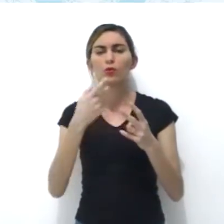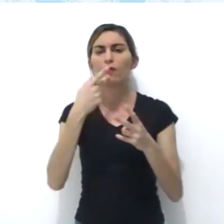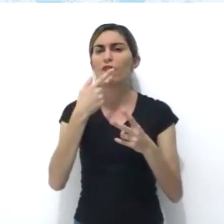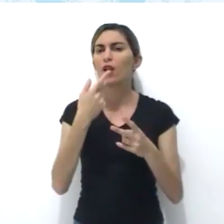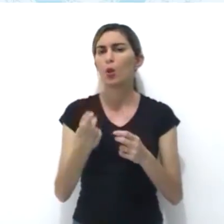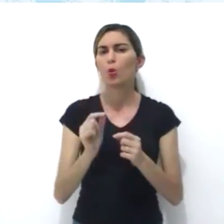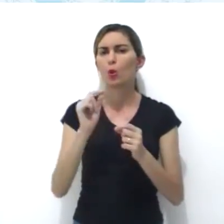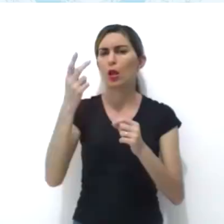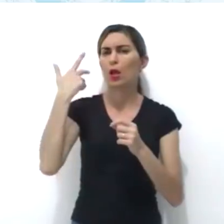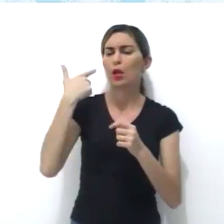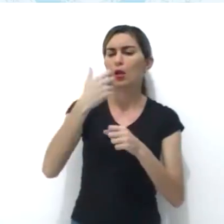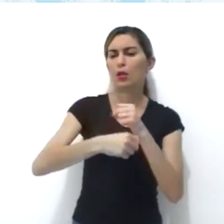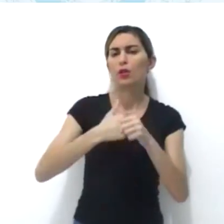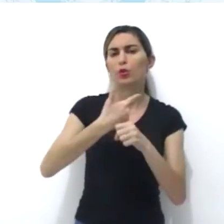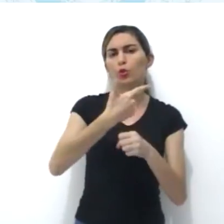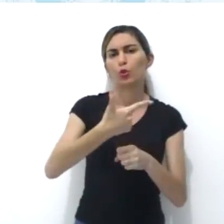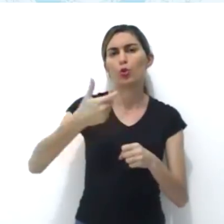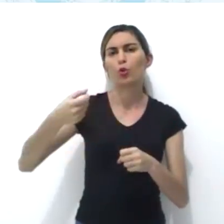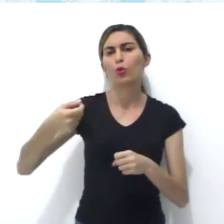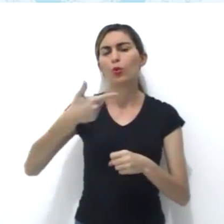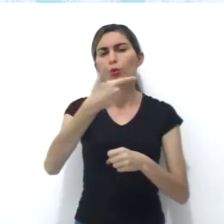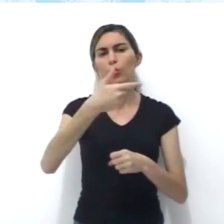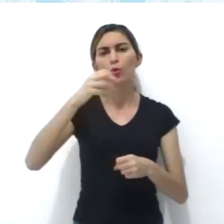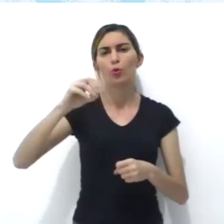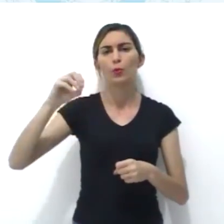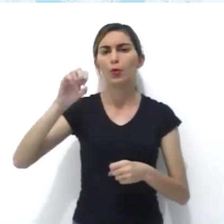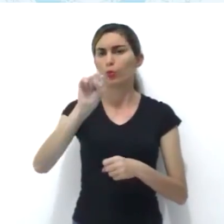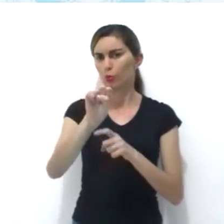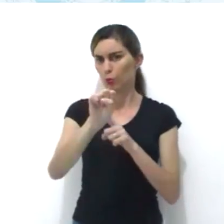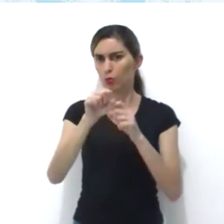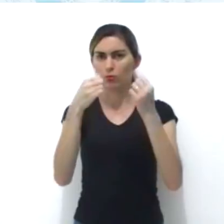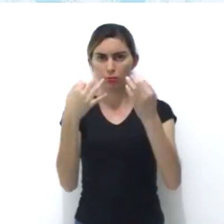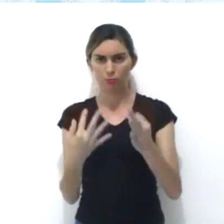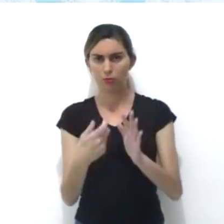nos falar, né? Nos falou lá em 2008. Ó, preste atenção.